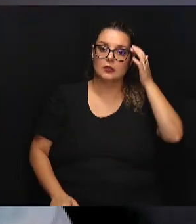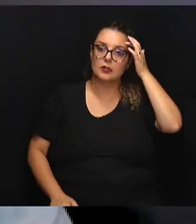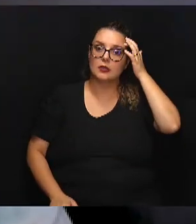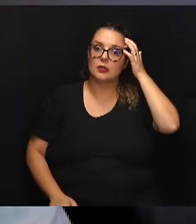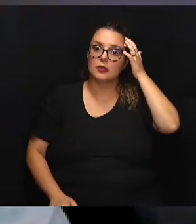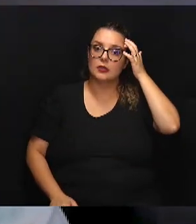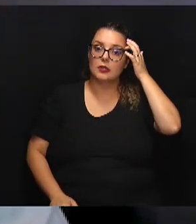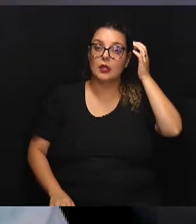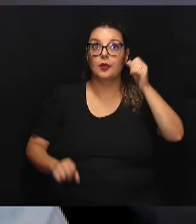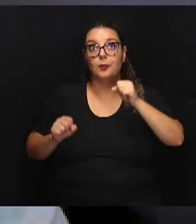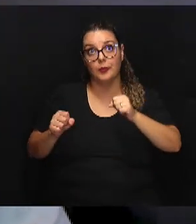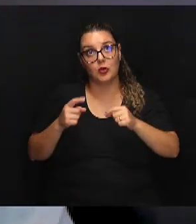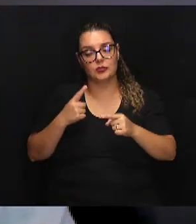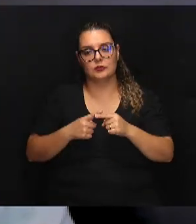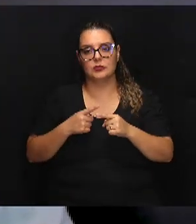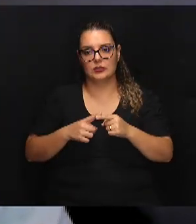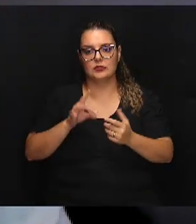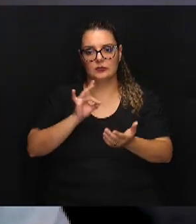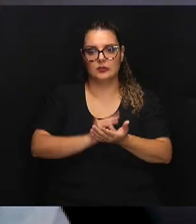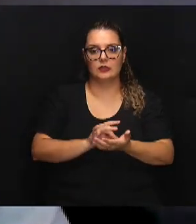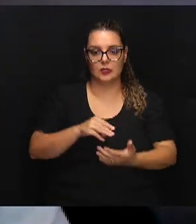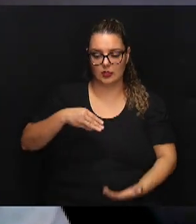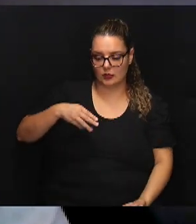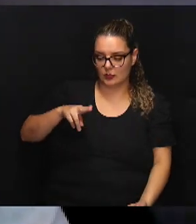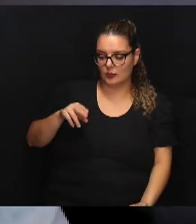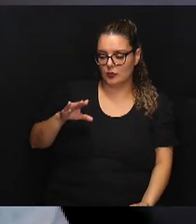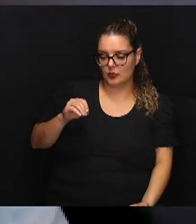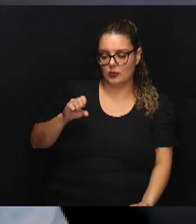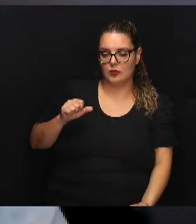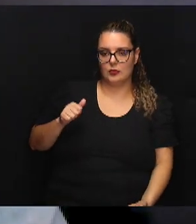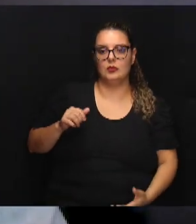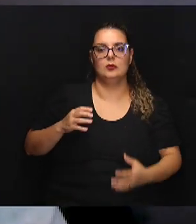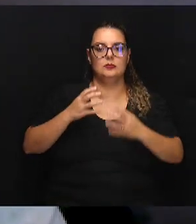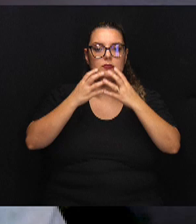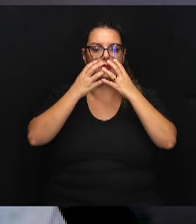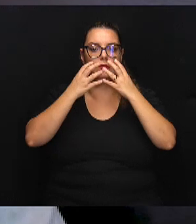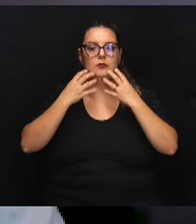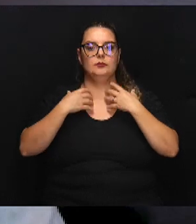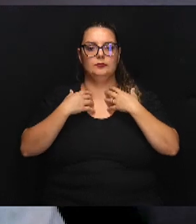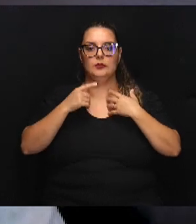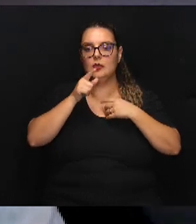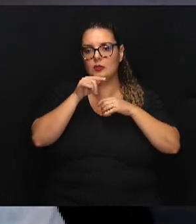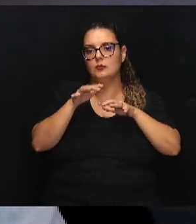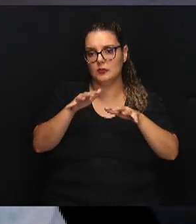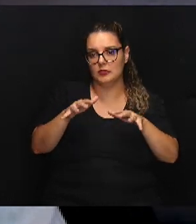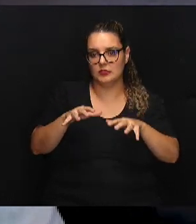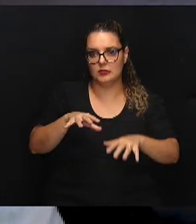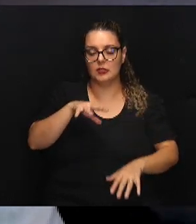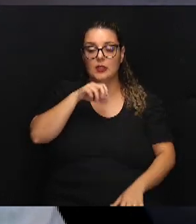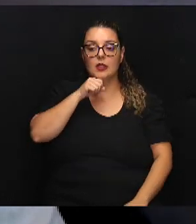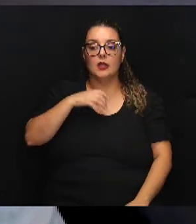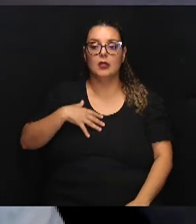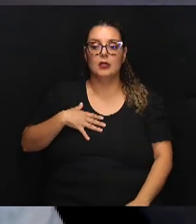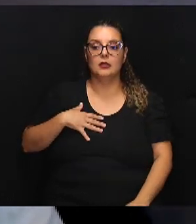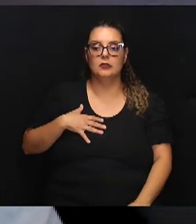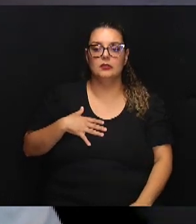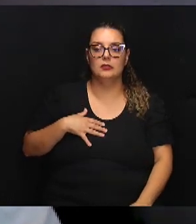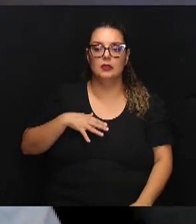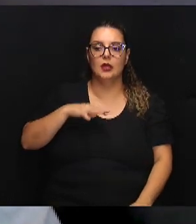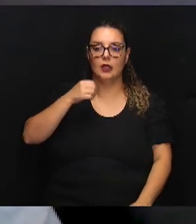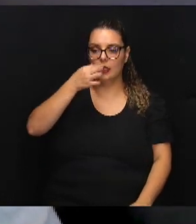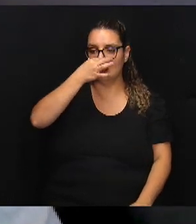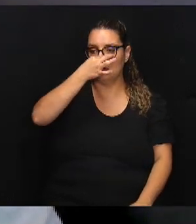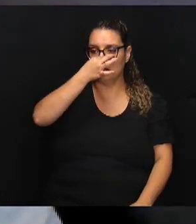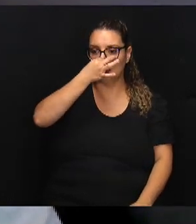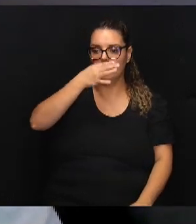Pode porque, na verdade, como eu falei, a mucosa que recobre toda essa região tem que ficar umedecida e se você respira pela boca, por exemplo, e não pelo nariz, essa região